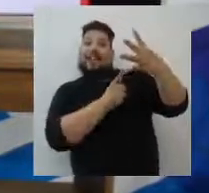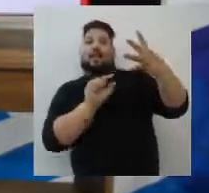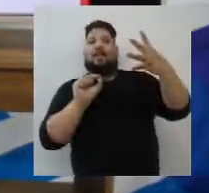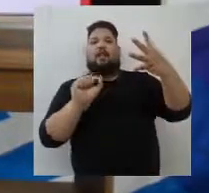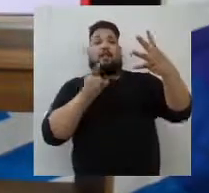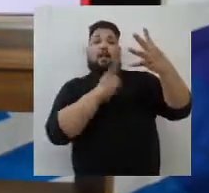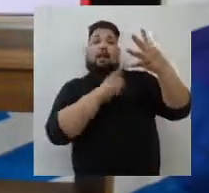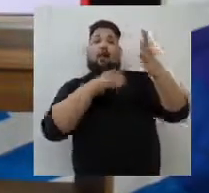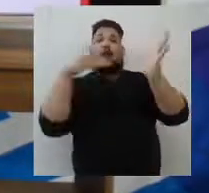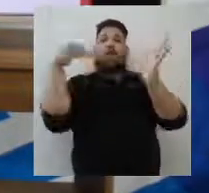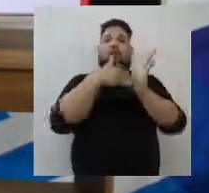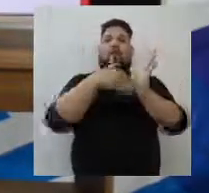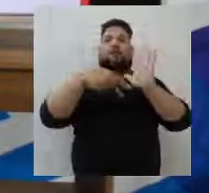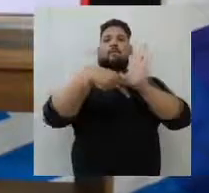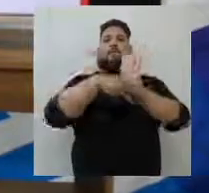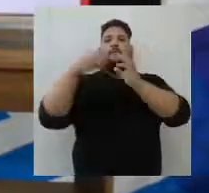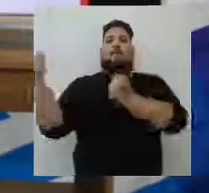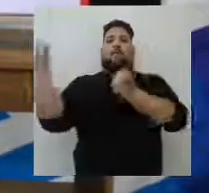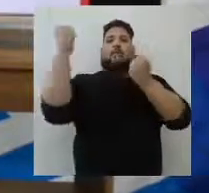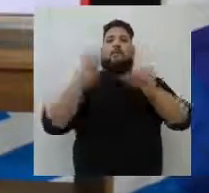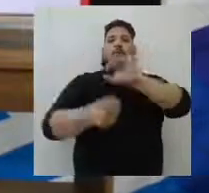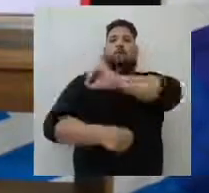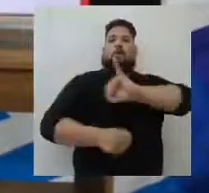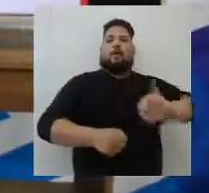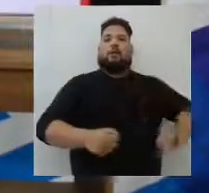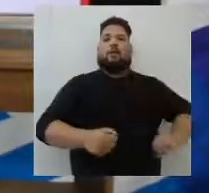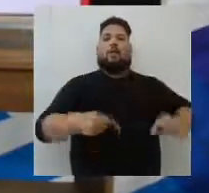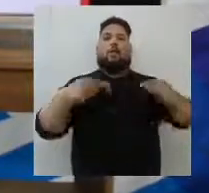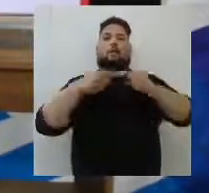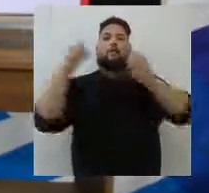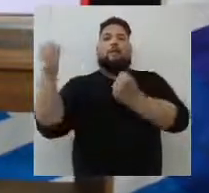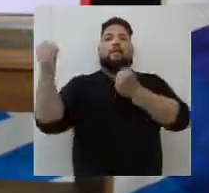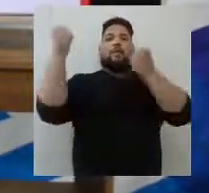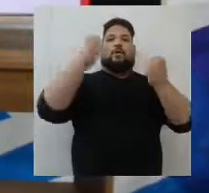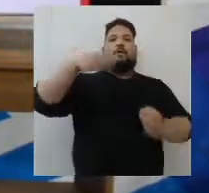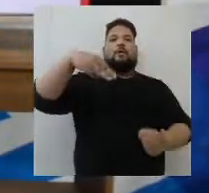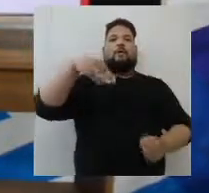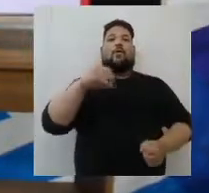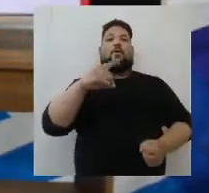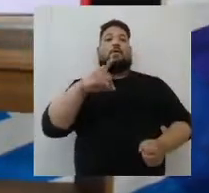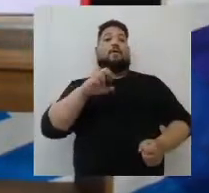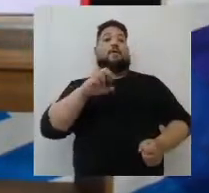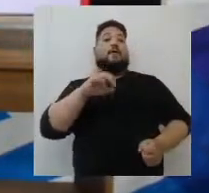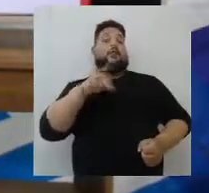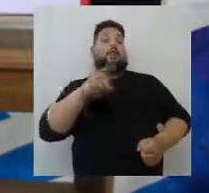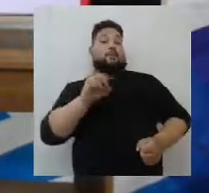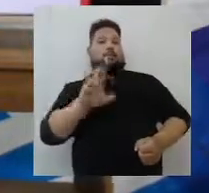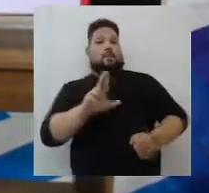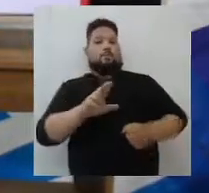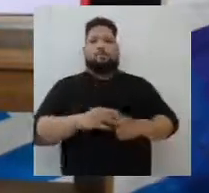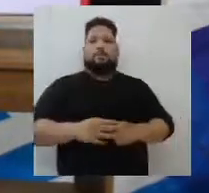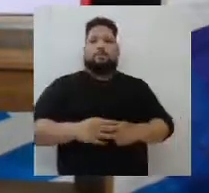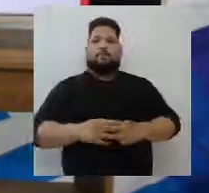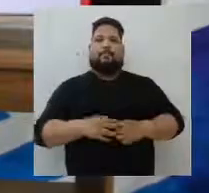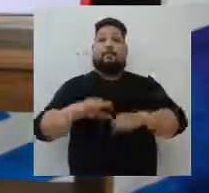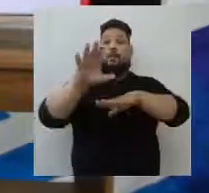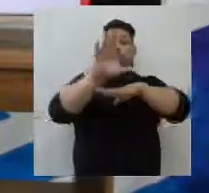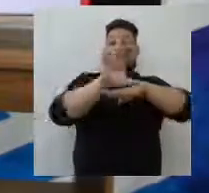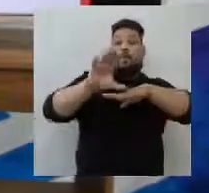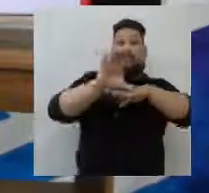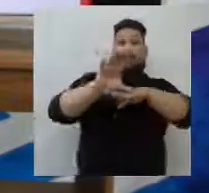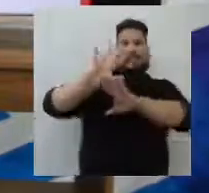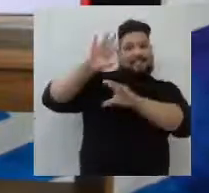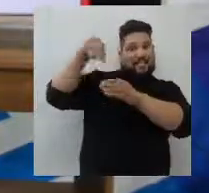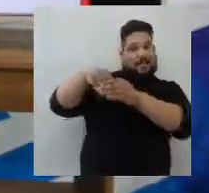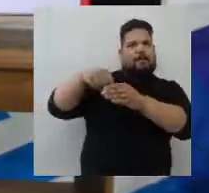único e exclusivo, do imperador, chamado de poder moderador. Dentro dessa Constituição, havia 2 termos